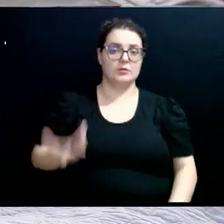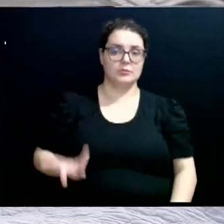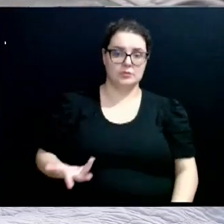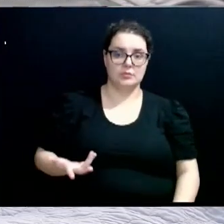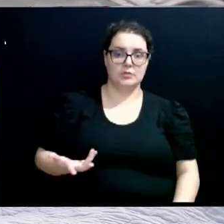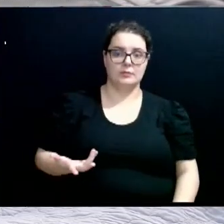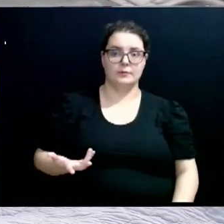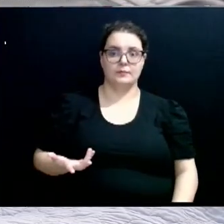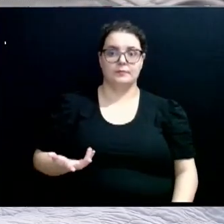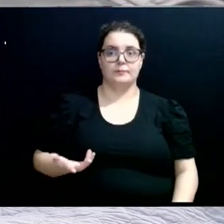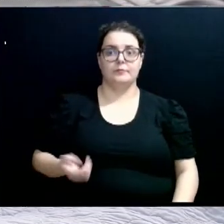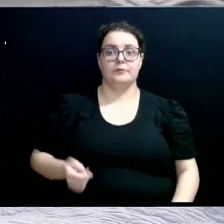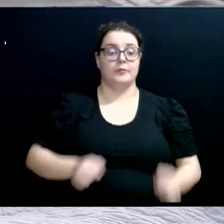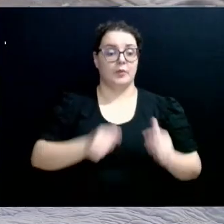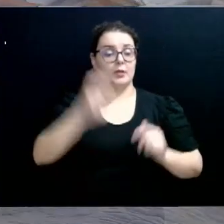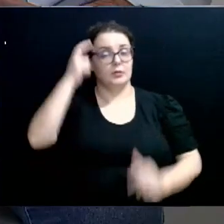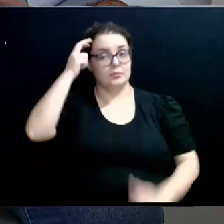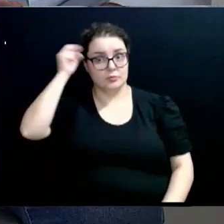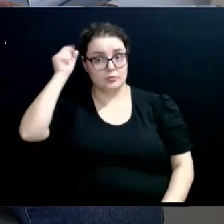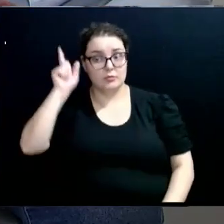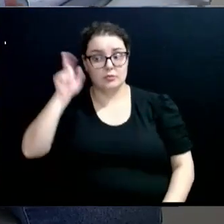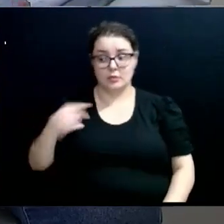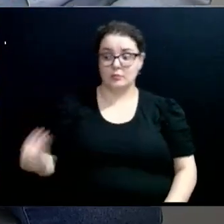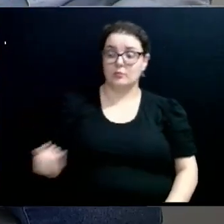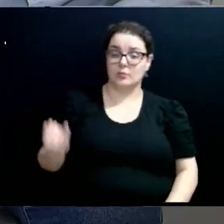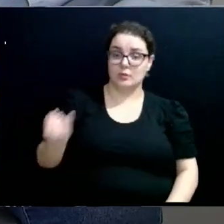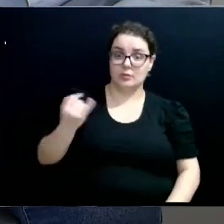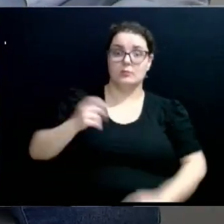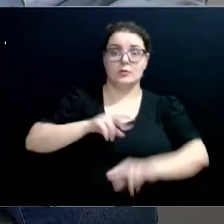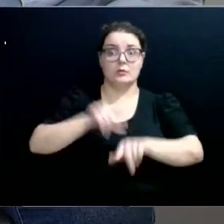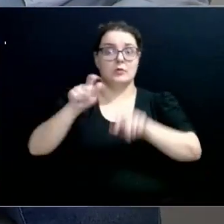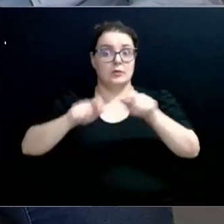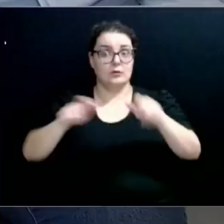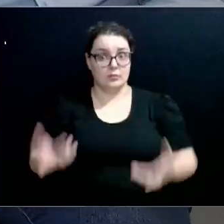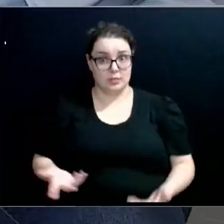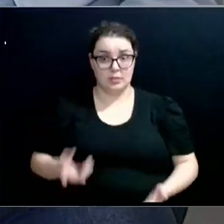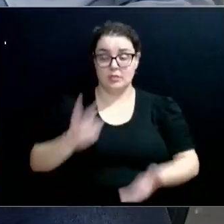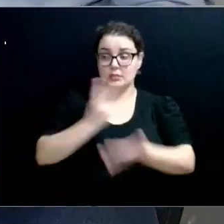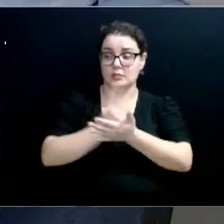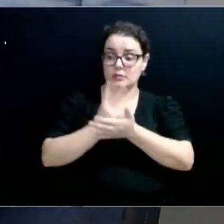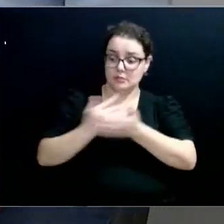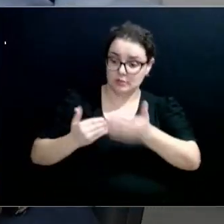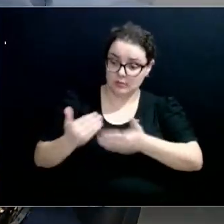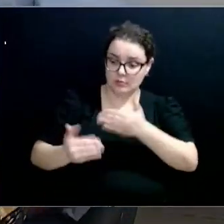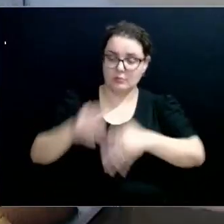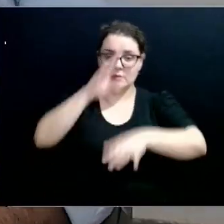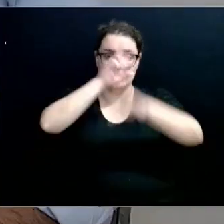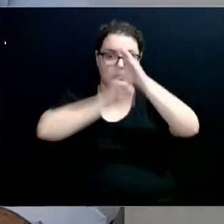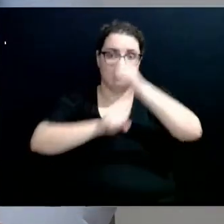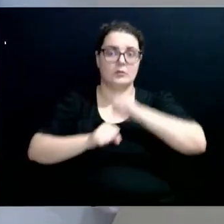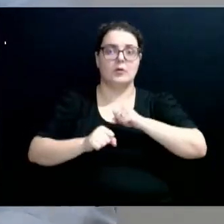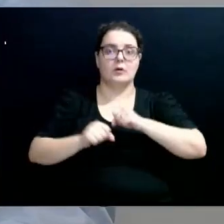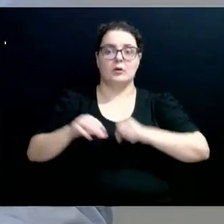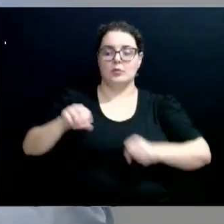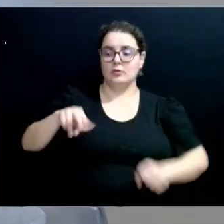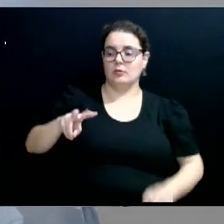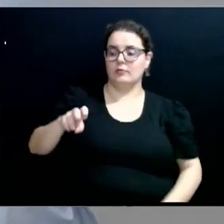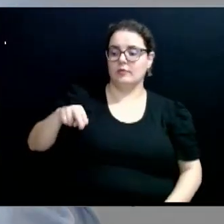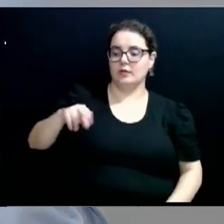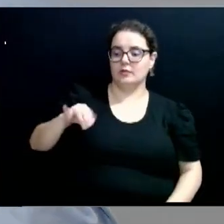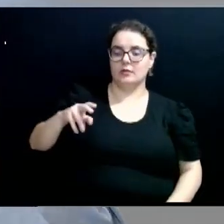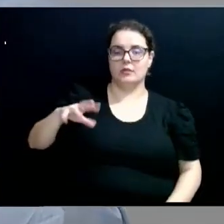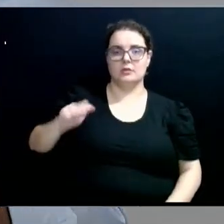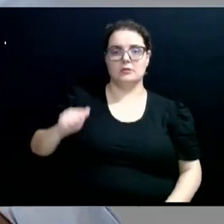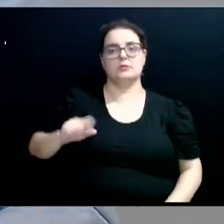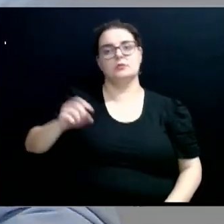Normalmente sempre tem ganhos culturais, isso é muito importante. Para muita gente é sempre um processo de aprendizado, com a convivência